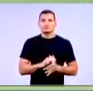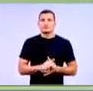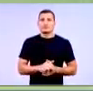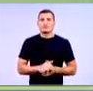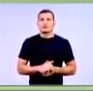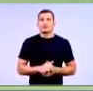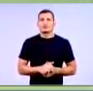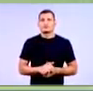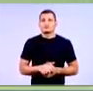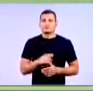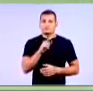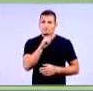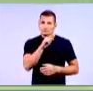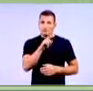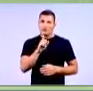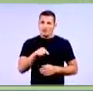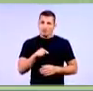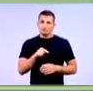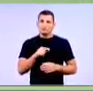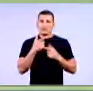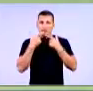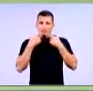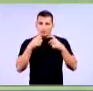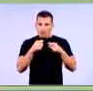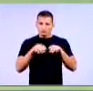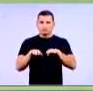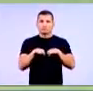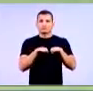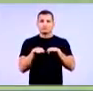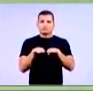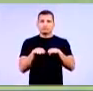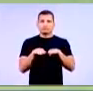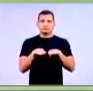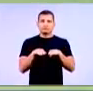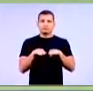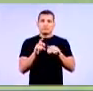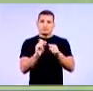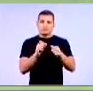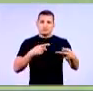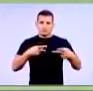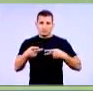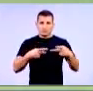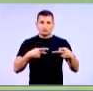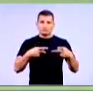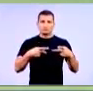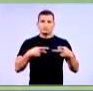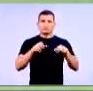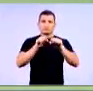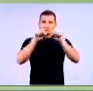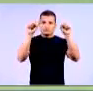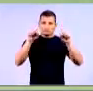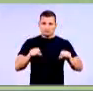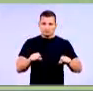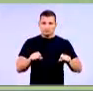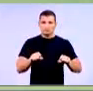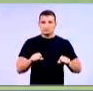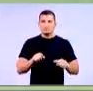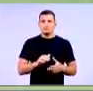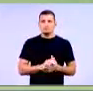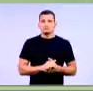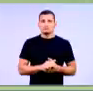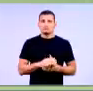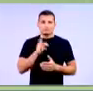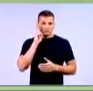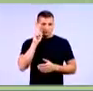uma linguagem padrão para elaboração de projetos de software. Lembrando, pessoal, que esse projeto de software é orientado